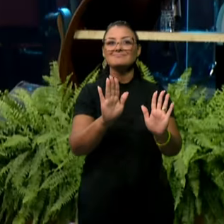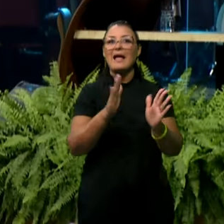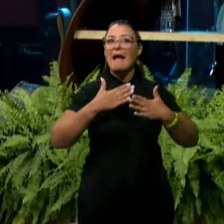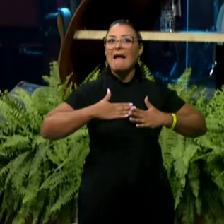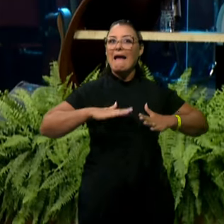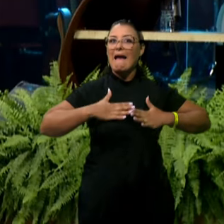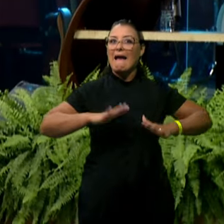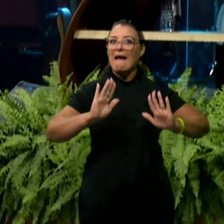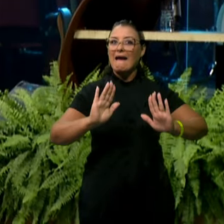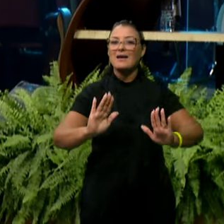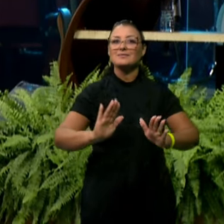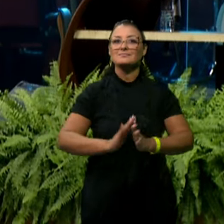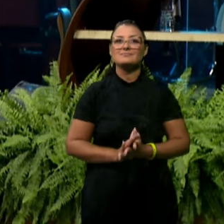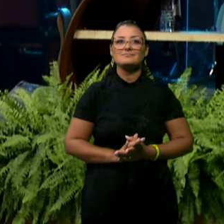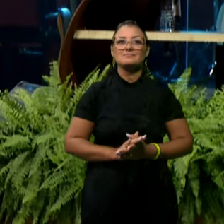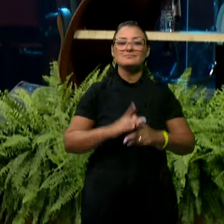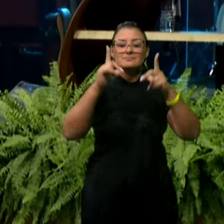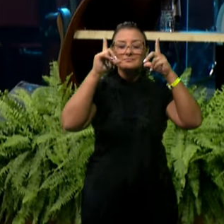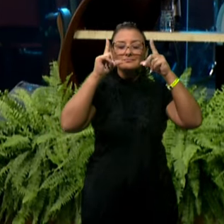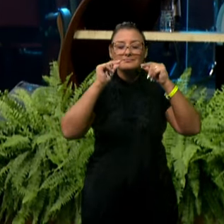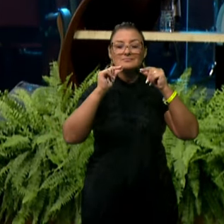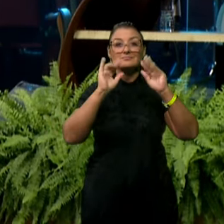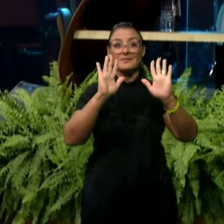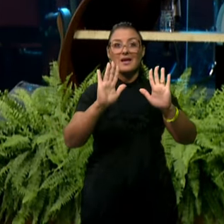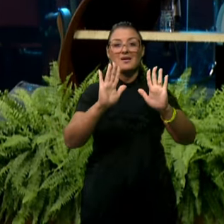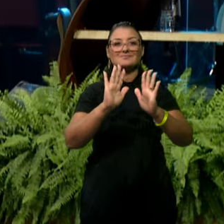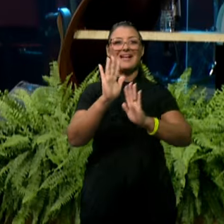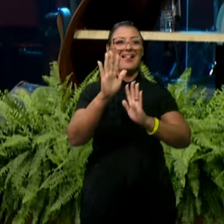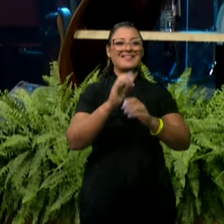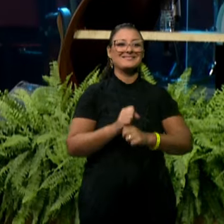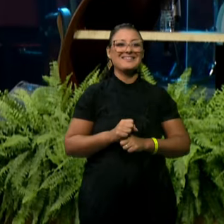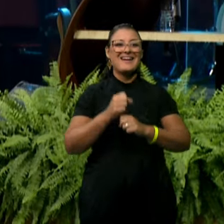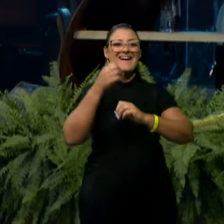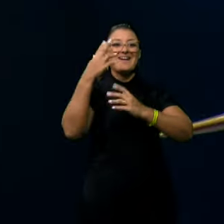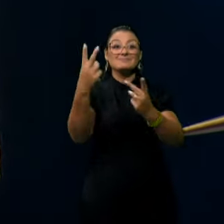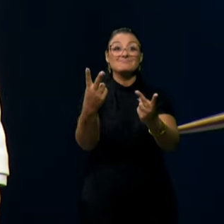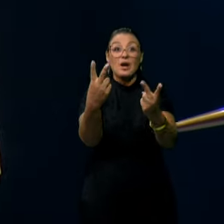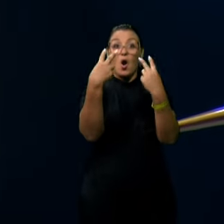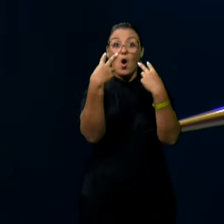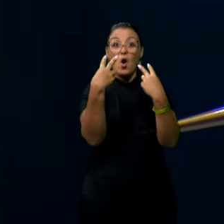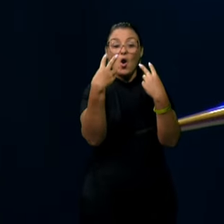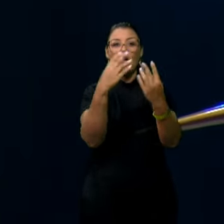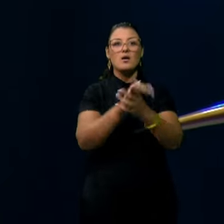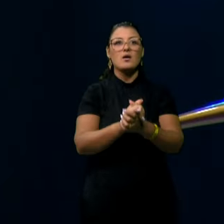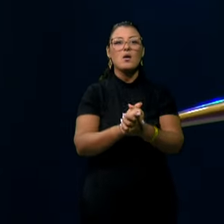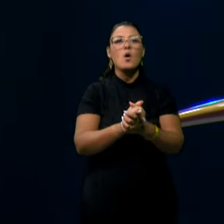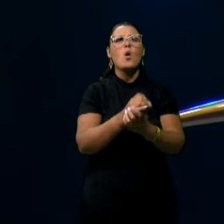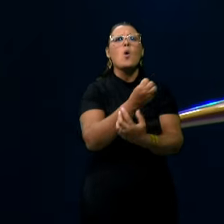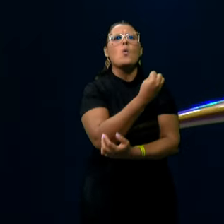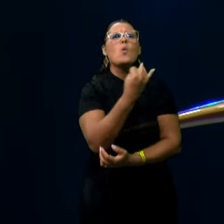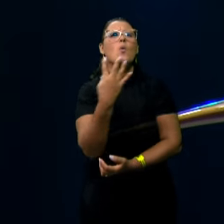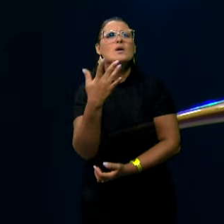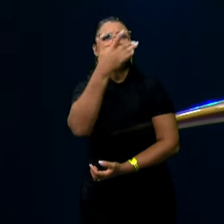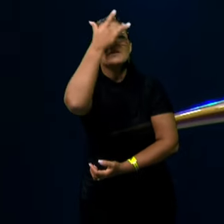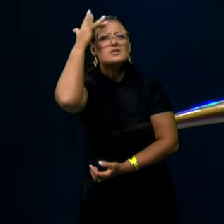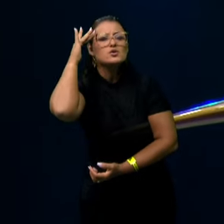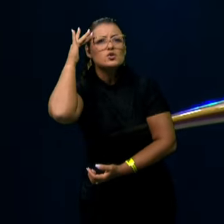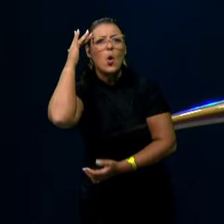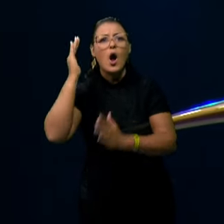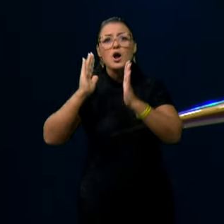não vem fecha os olhos para me responder só essa pergunta fecha os olhos quanto de você só por dia 15